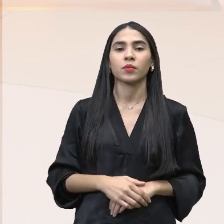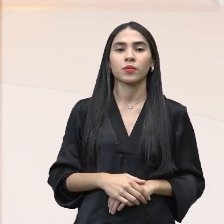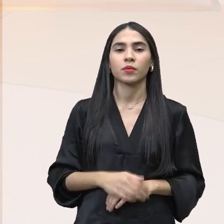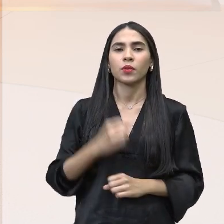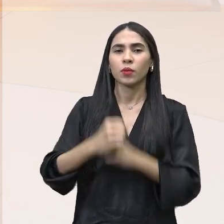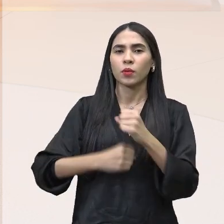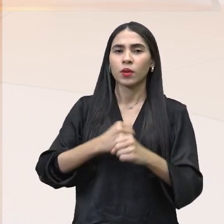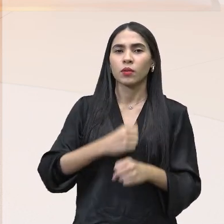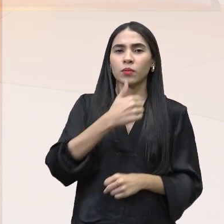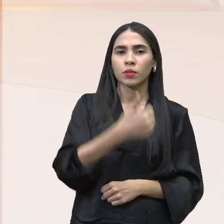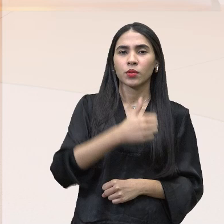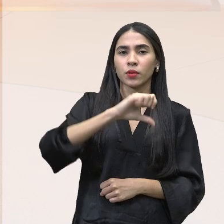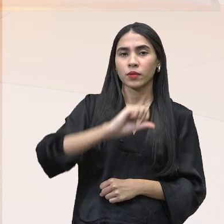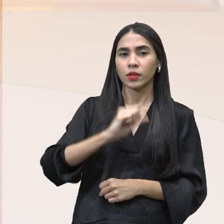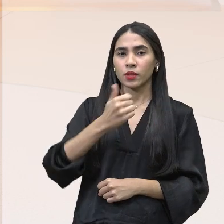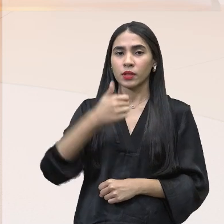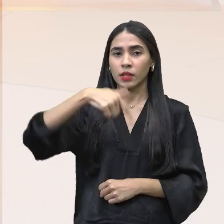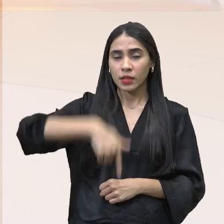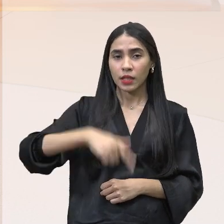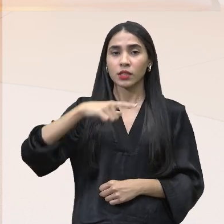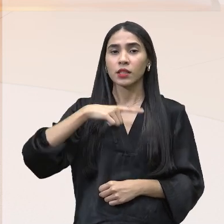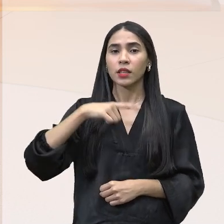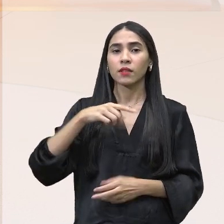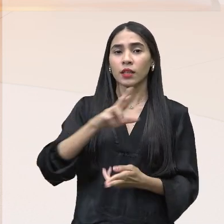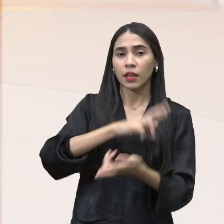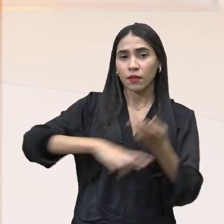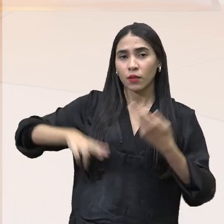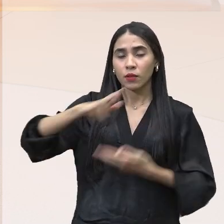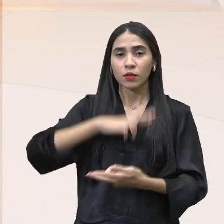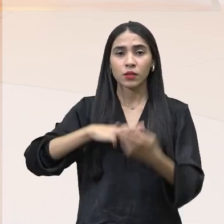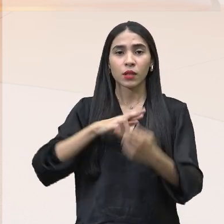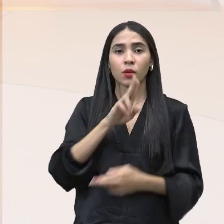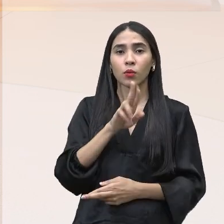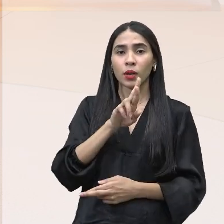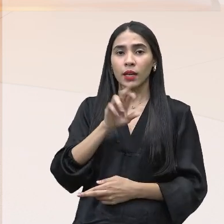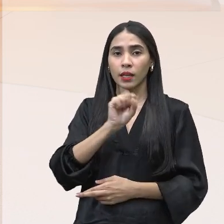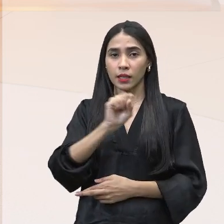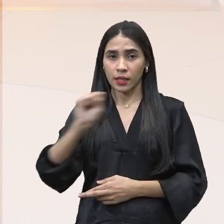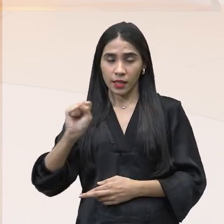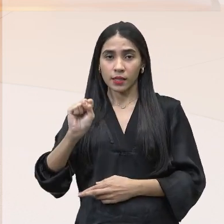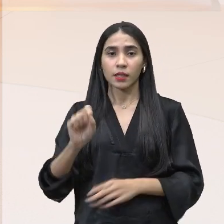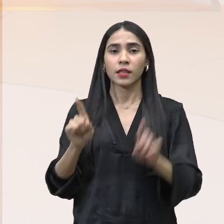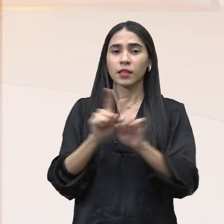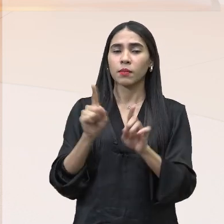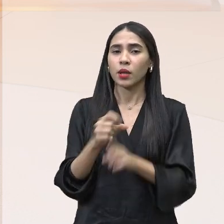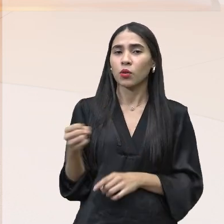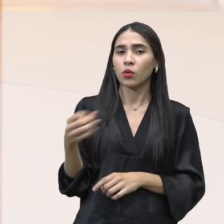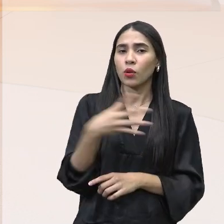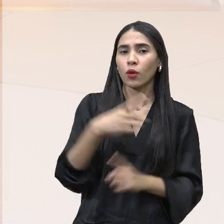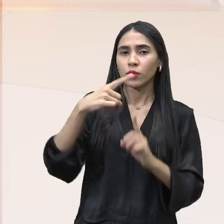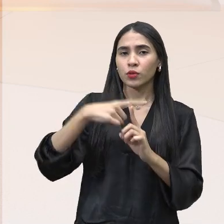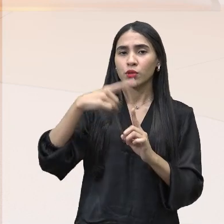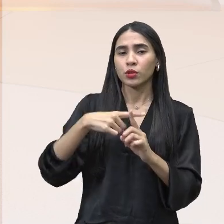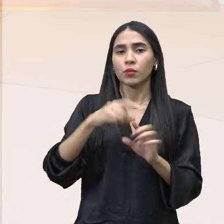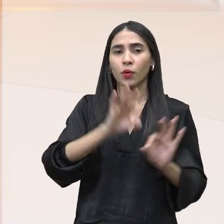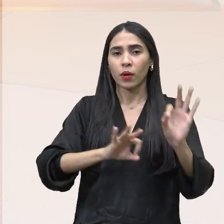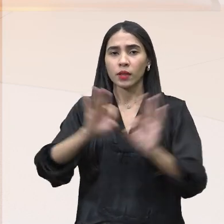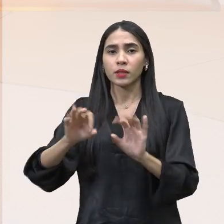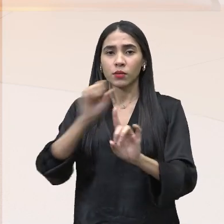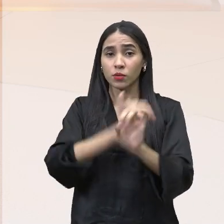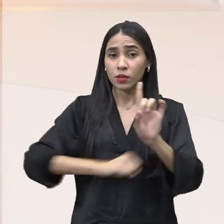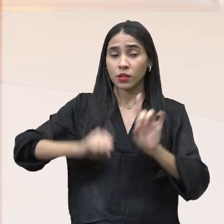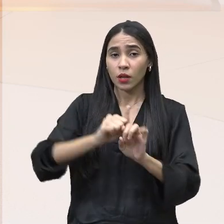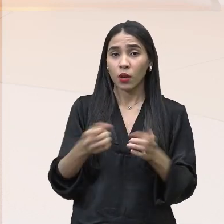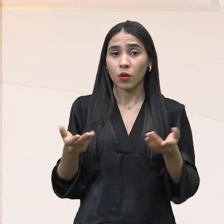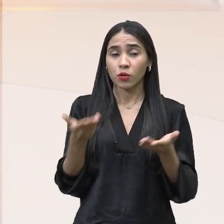ano de 1917, houve a Revolução Socialista na Rússia e que também trouxe uma nova forma de organização social, que é o que nós